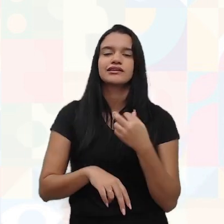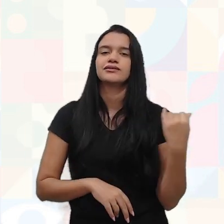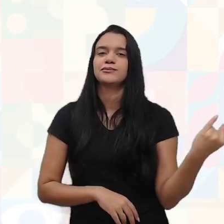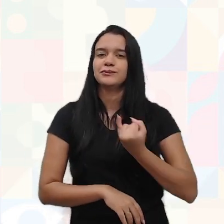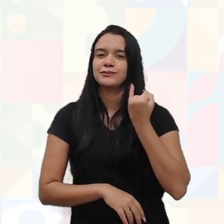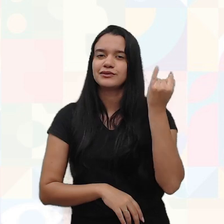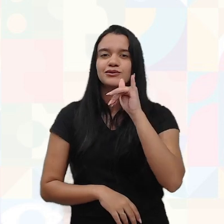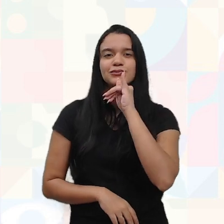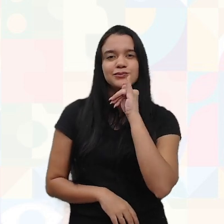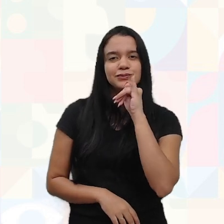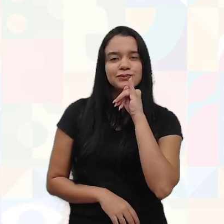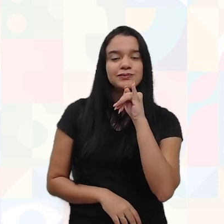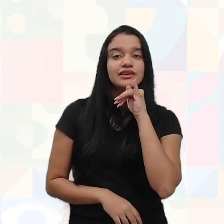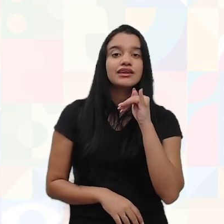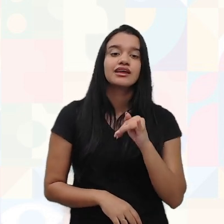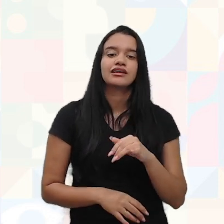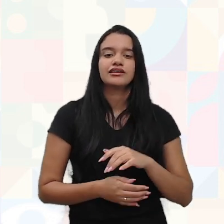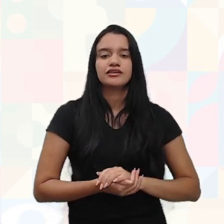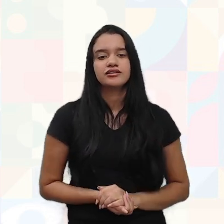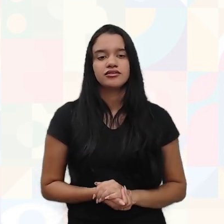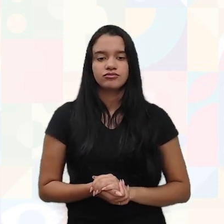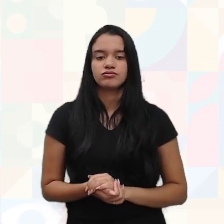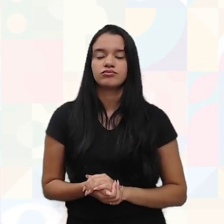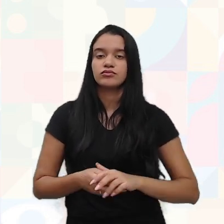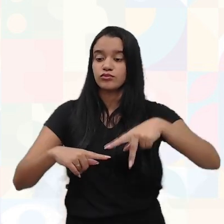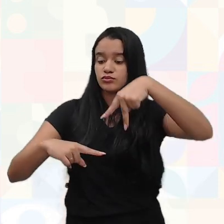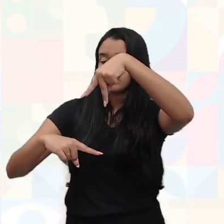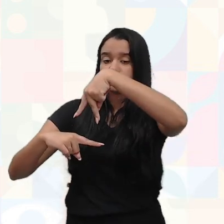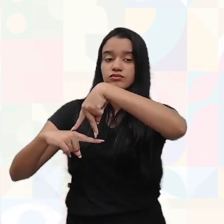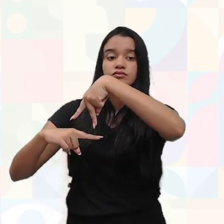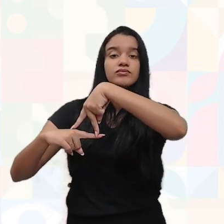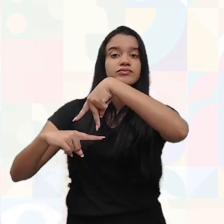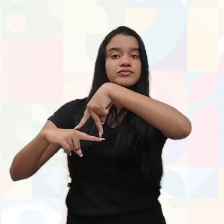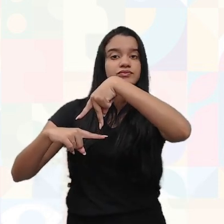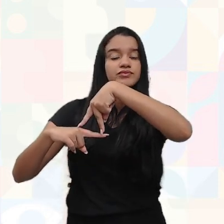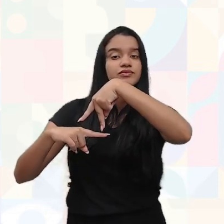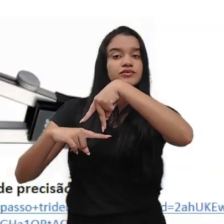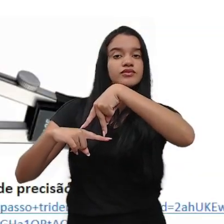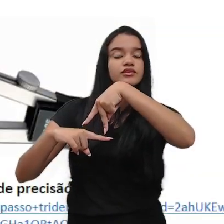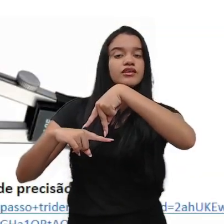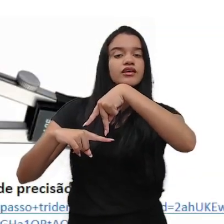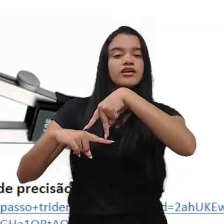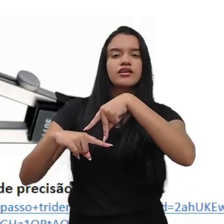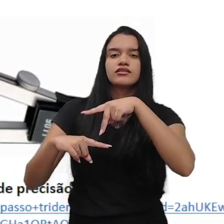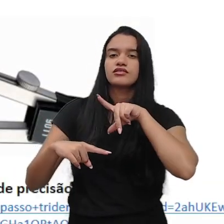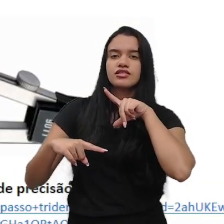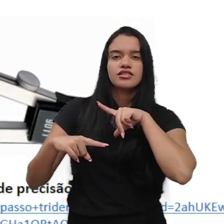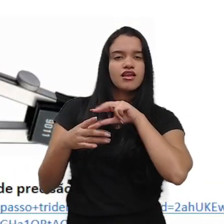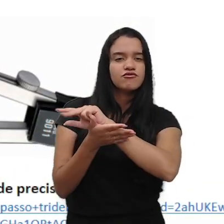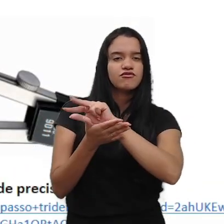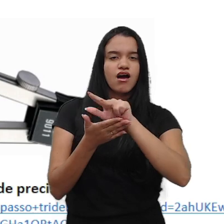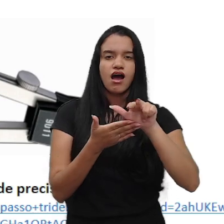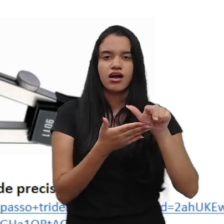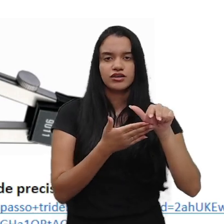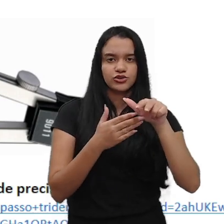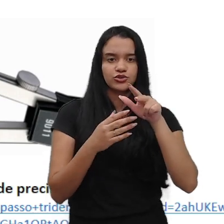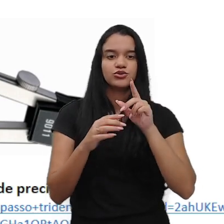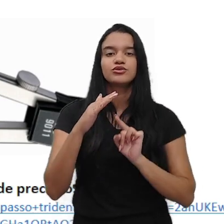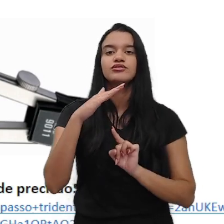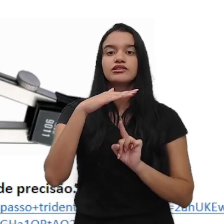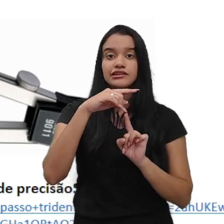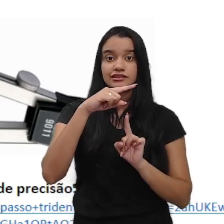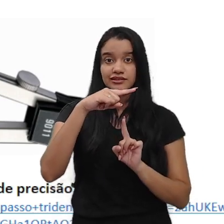Por exemplo, o escalímetro, né, triangular, que tem vários tipos de escala, que a gente viu isso no nosso e-book, né? A